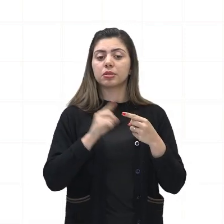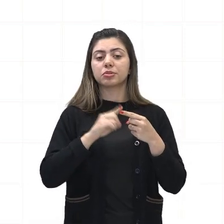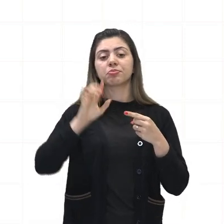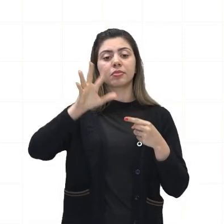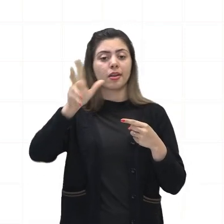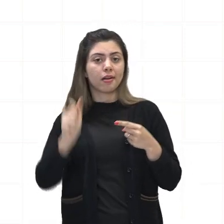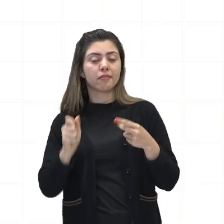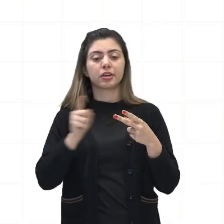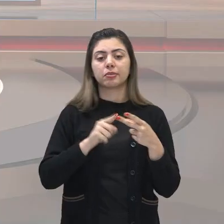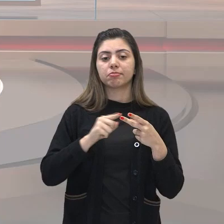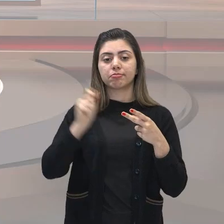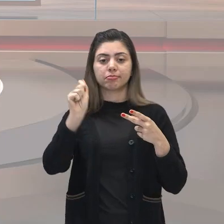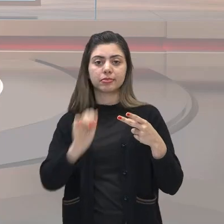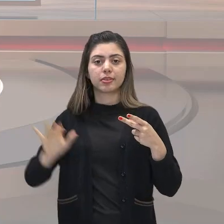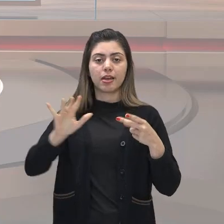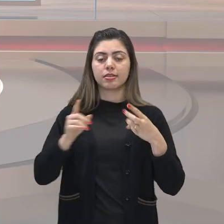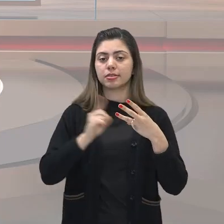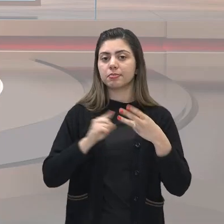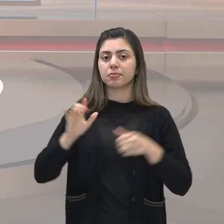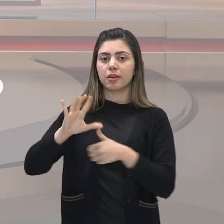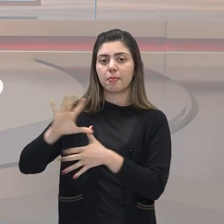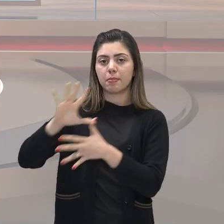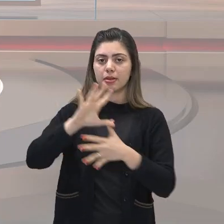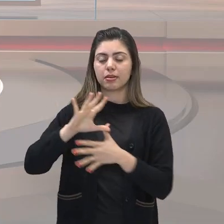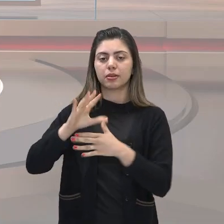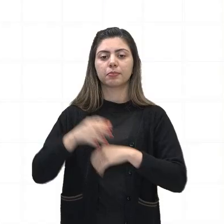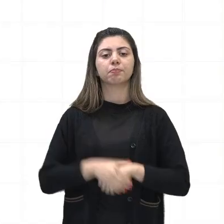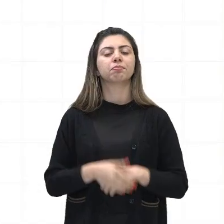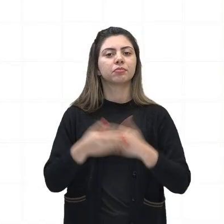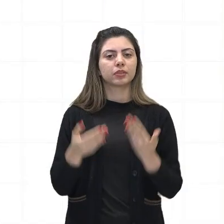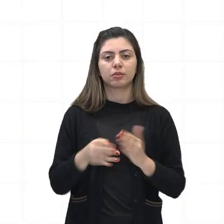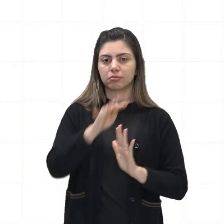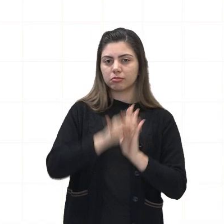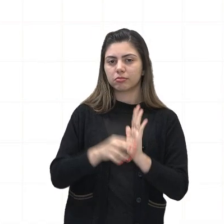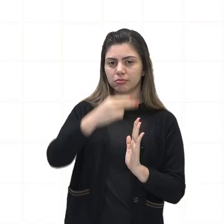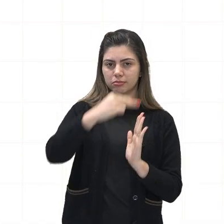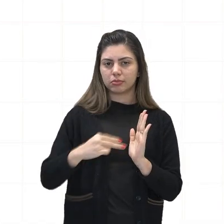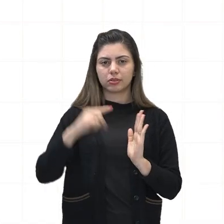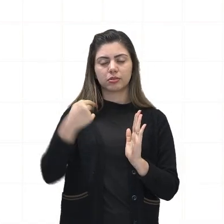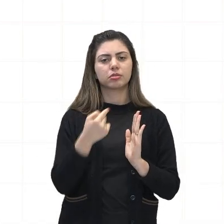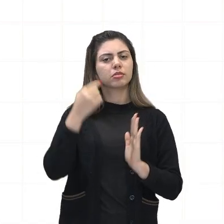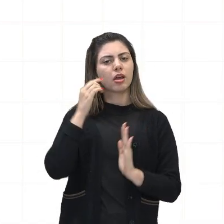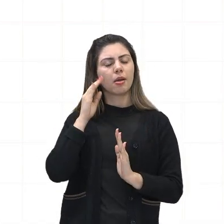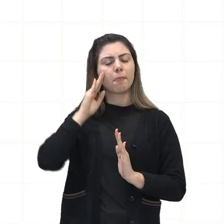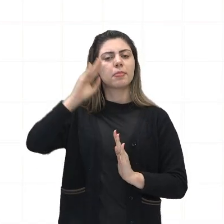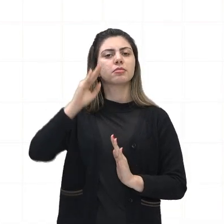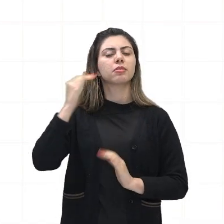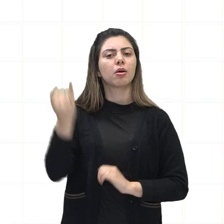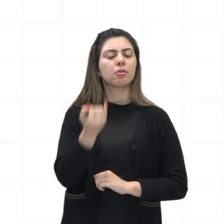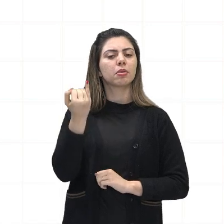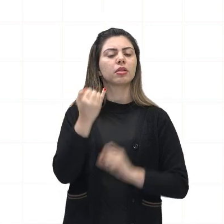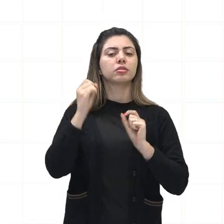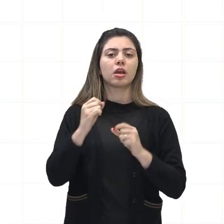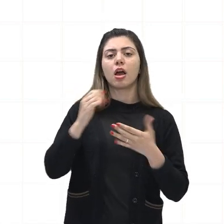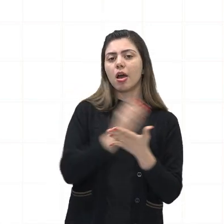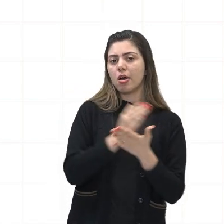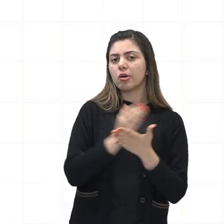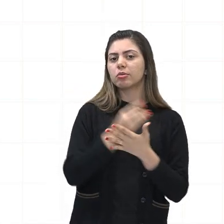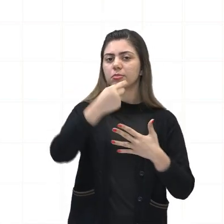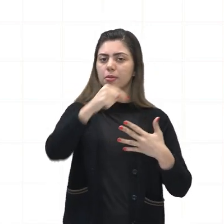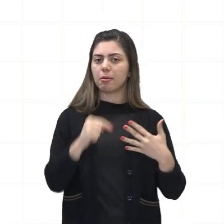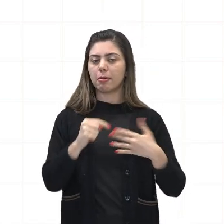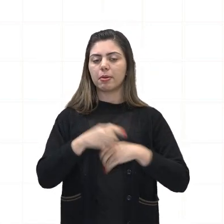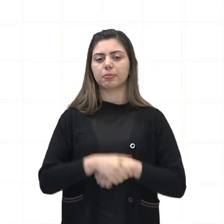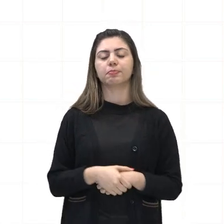e América. Agora, mantém rapidinho esse texto aí, que é importante a gente ressaltar algumas questões que estão sendo faladas